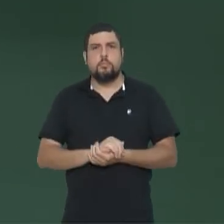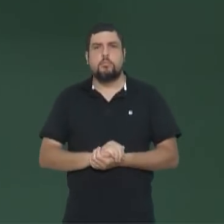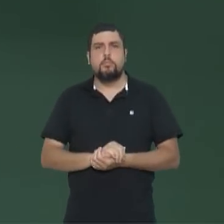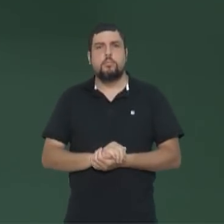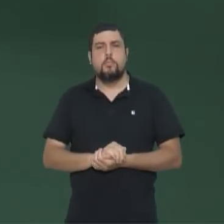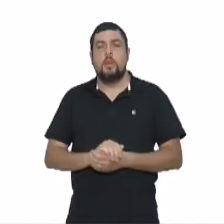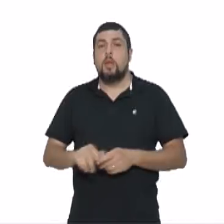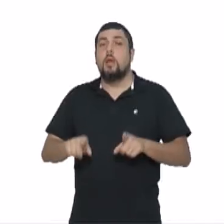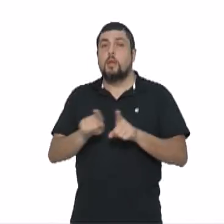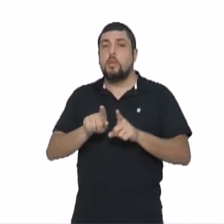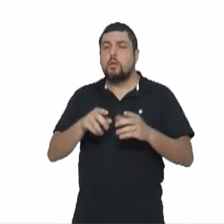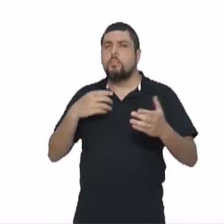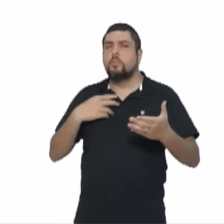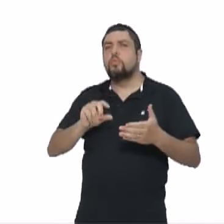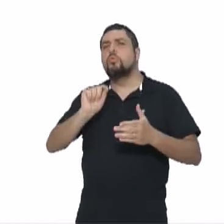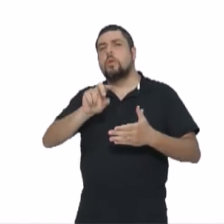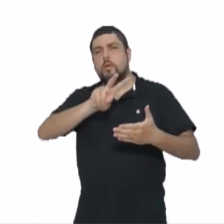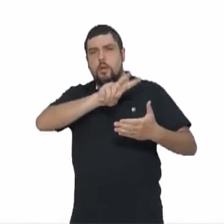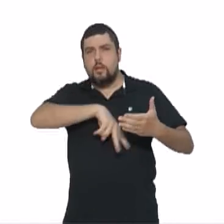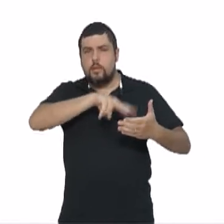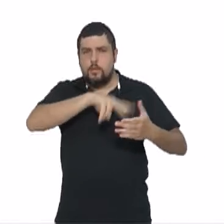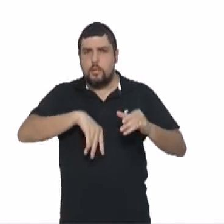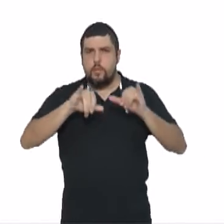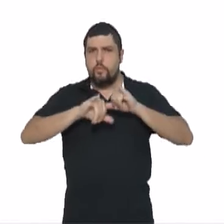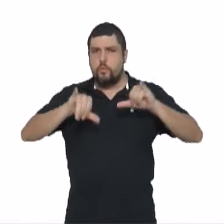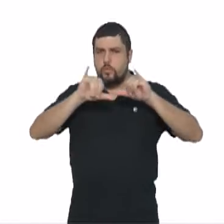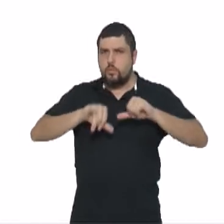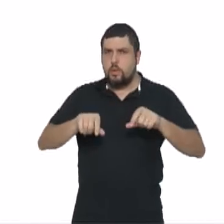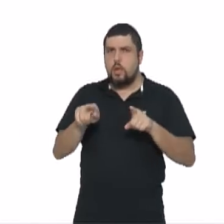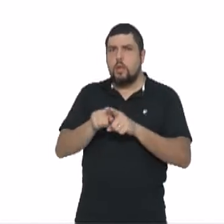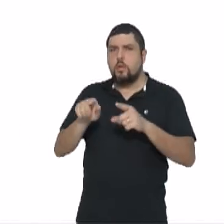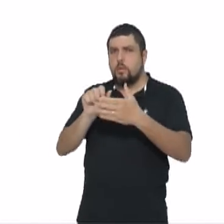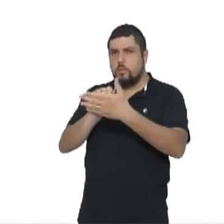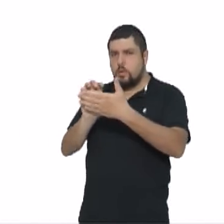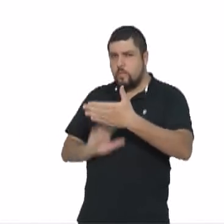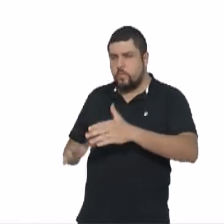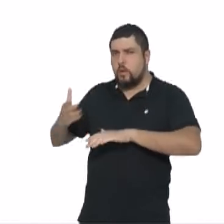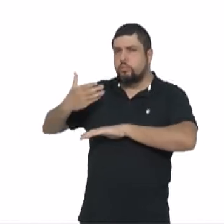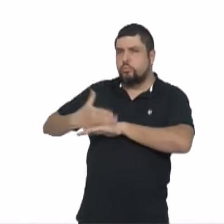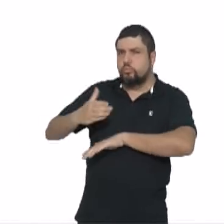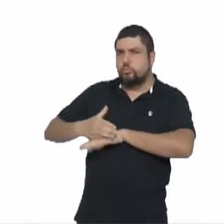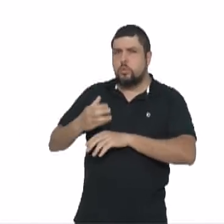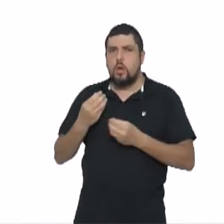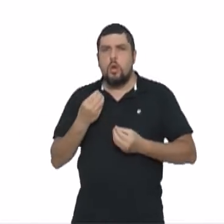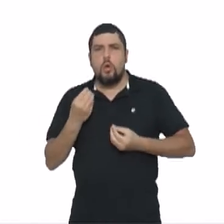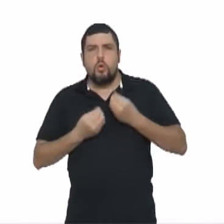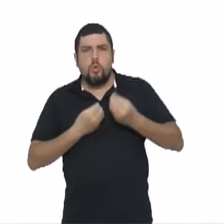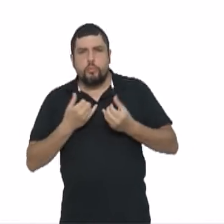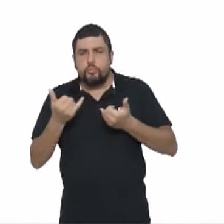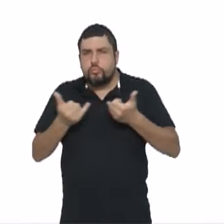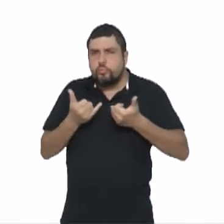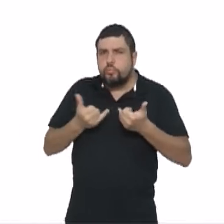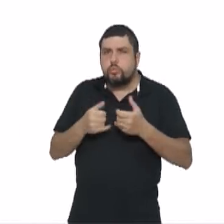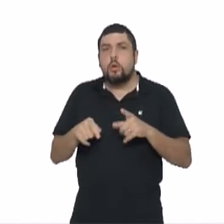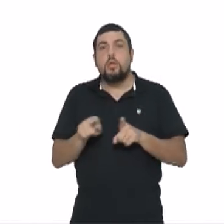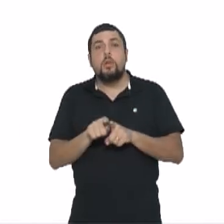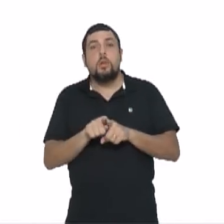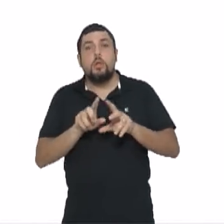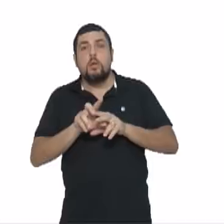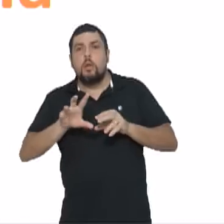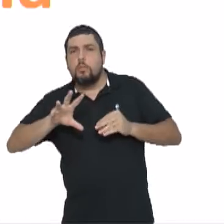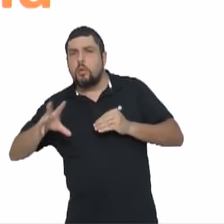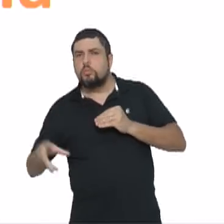nós vamos ler notícia e fazer atividades envolvendo busca de informações e inferências a partir